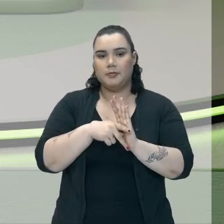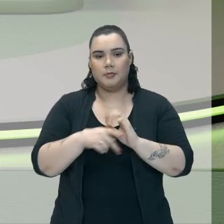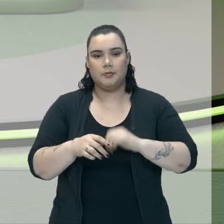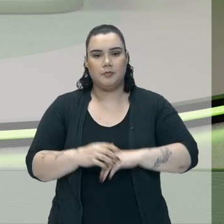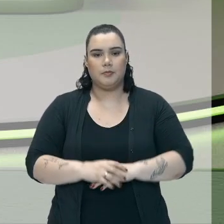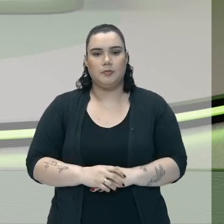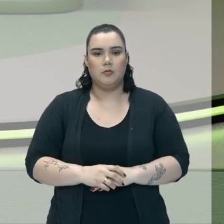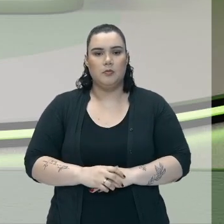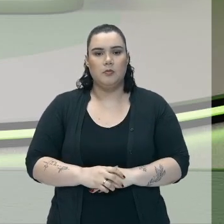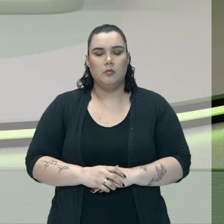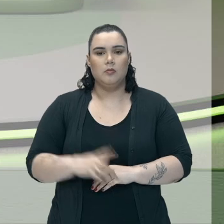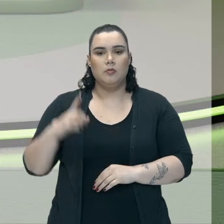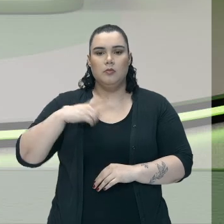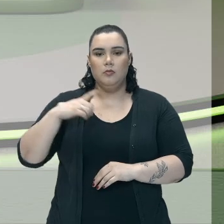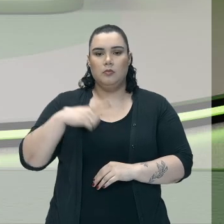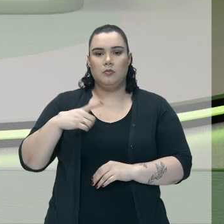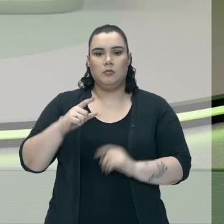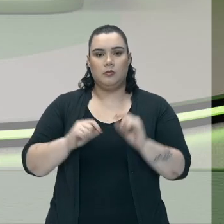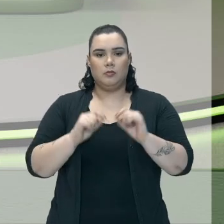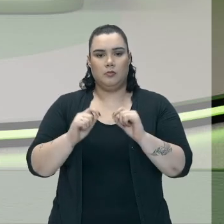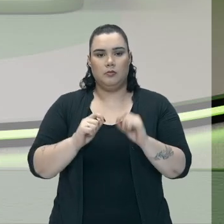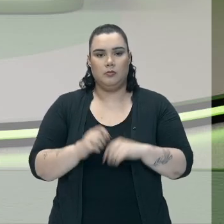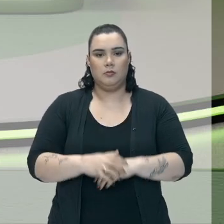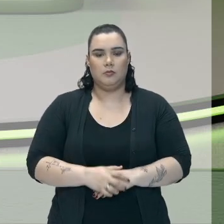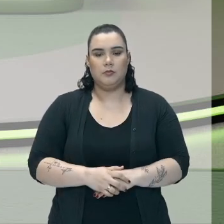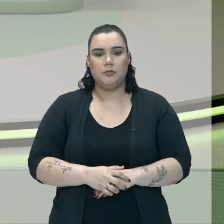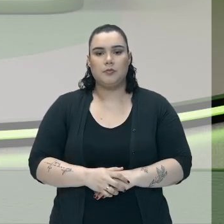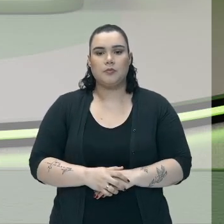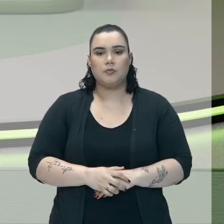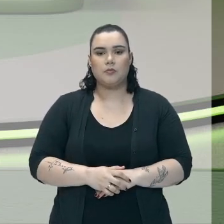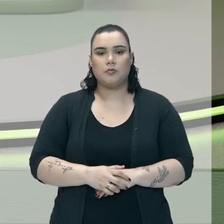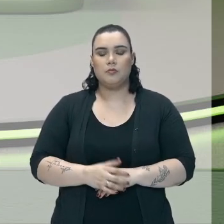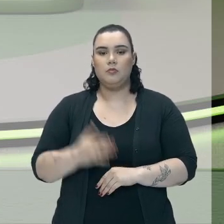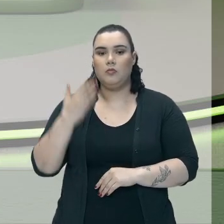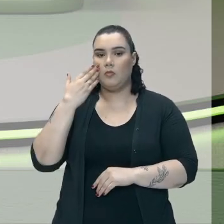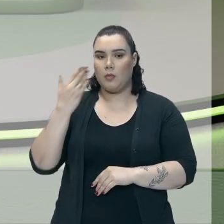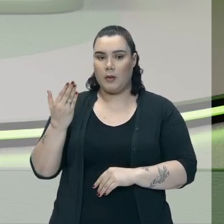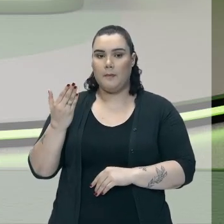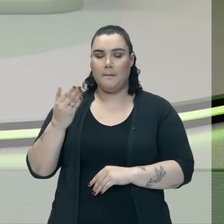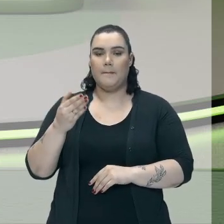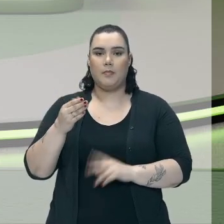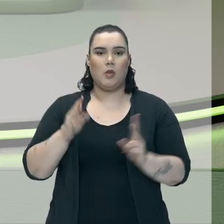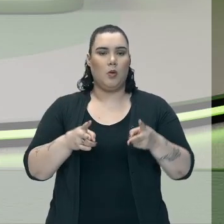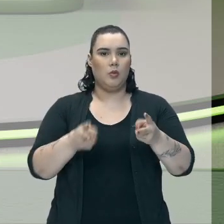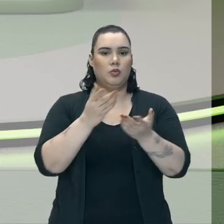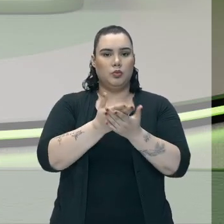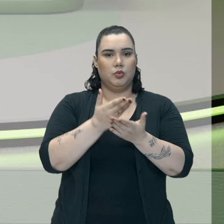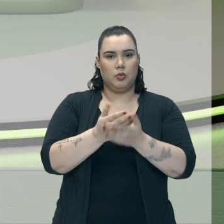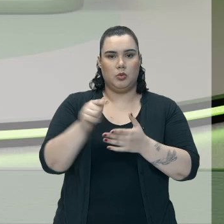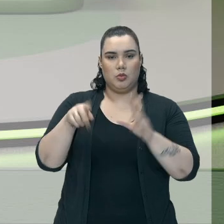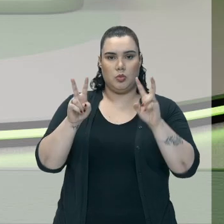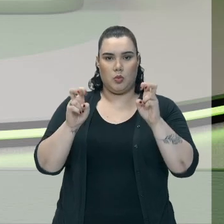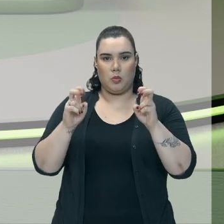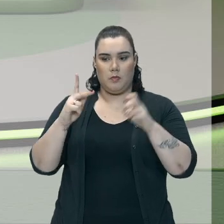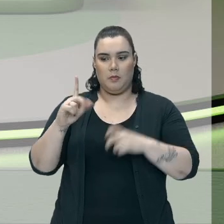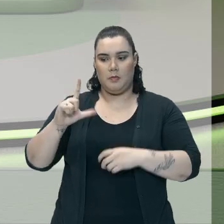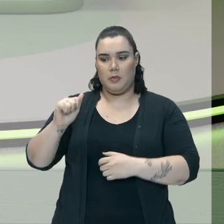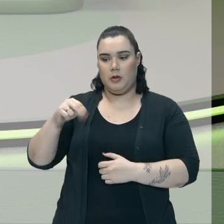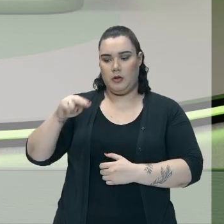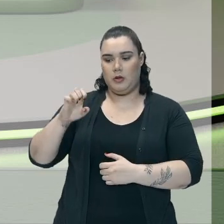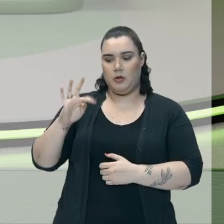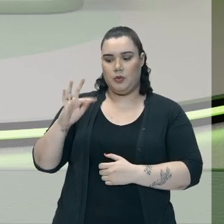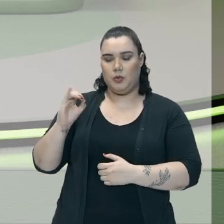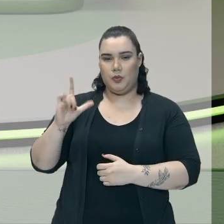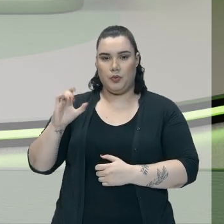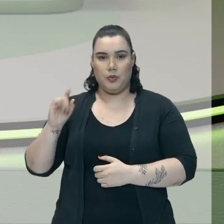Continuando aí, pessoal, tem mais aí uma informação para você, e ainda sobre a planetologia, né? Ela